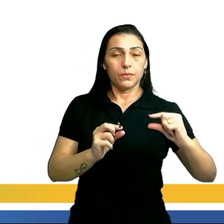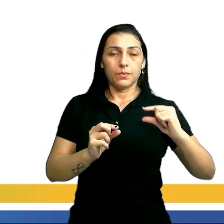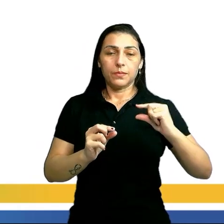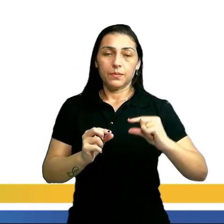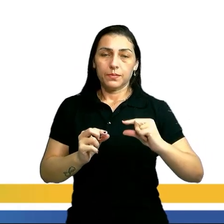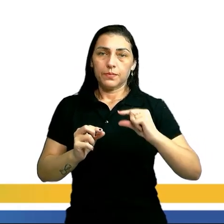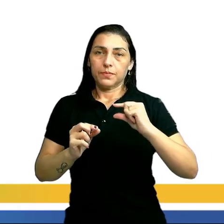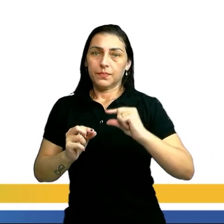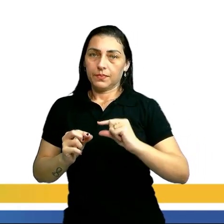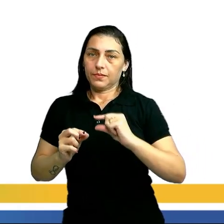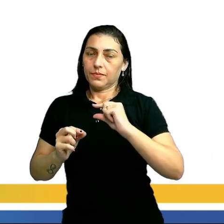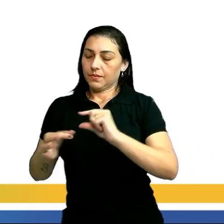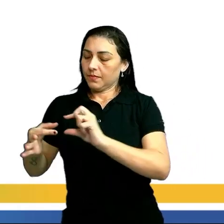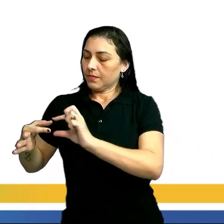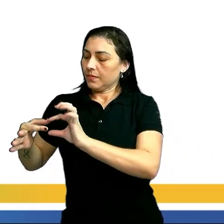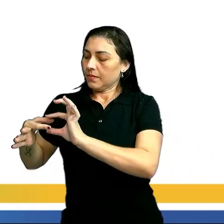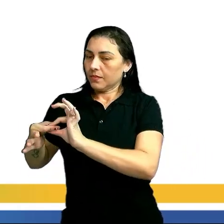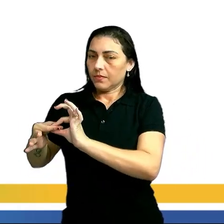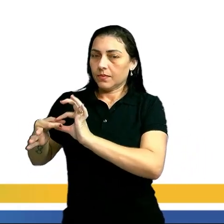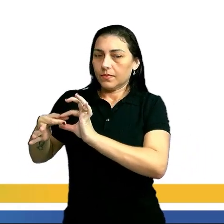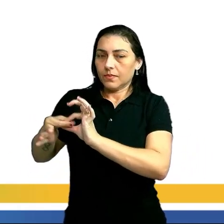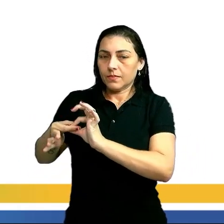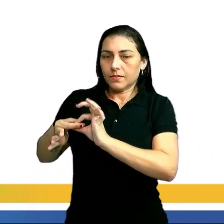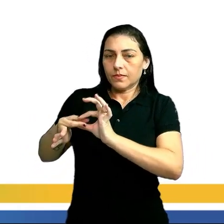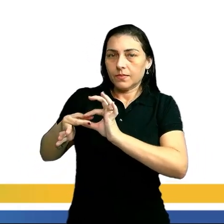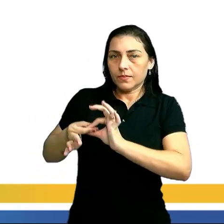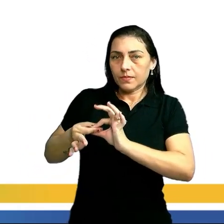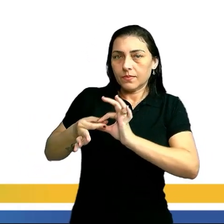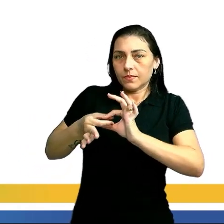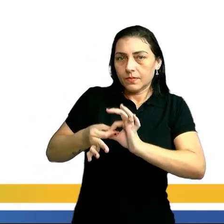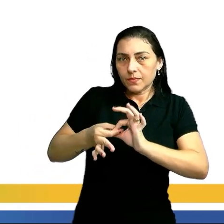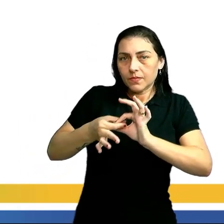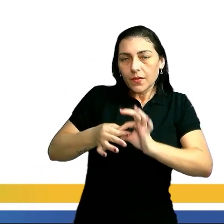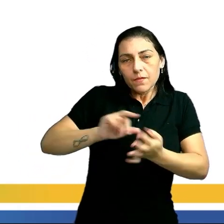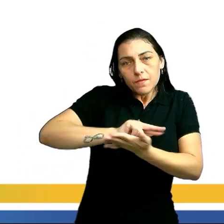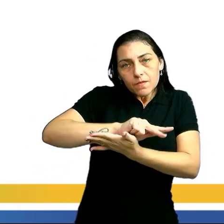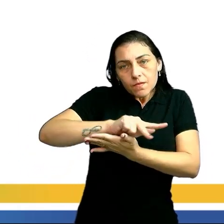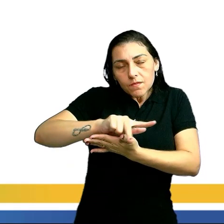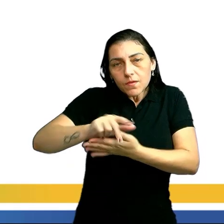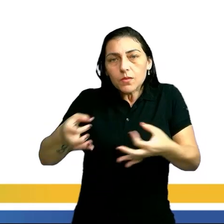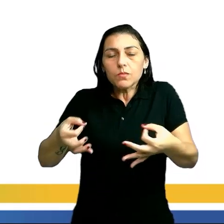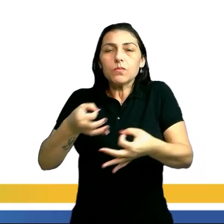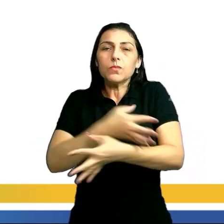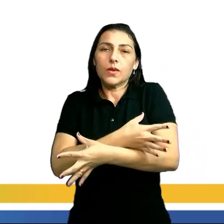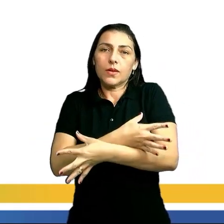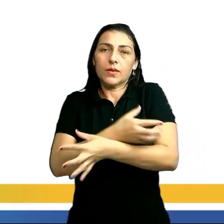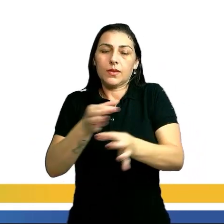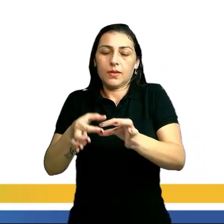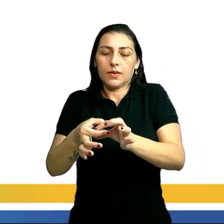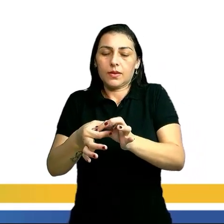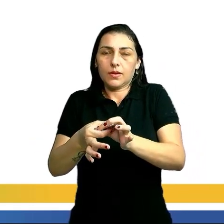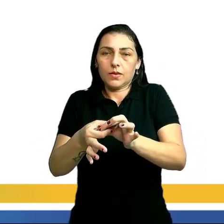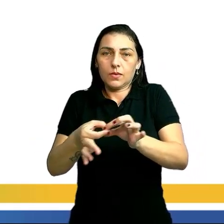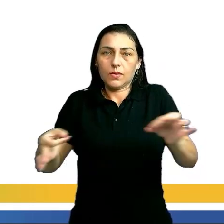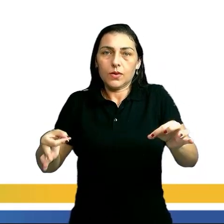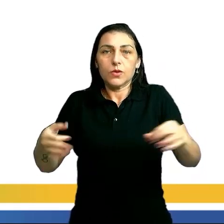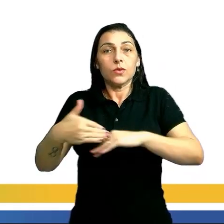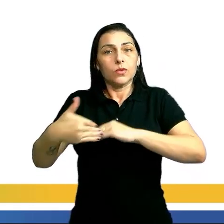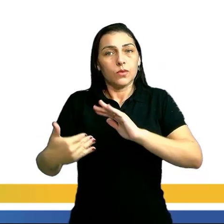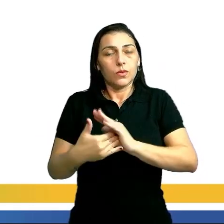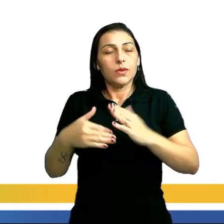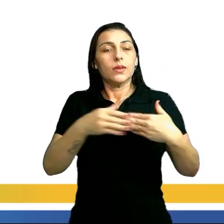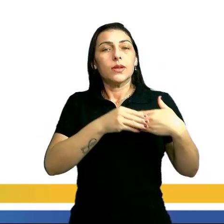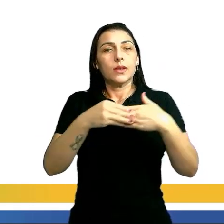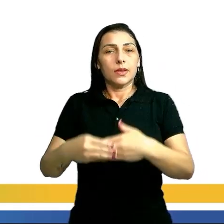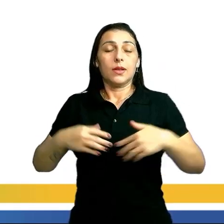formada por elos. A junção de vários elos é que compõe a corrente. Então, trazendo